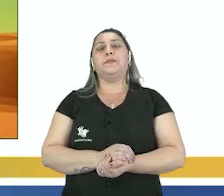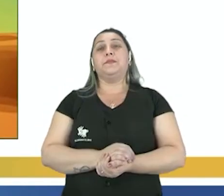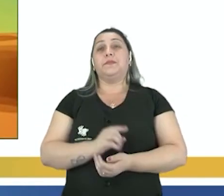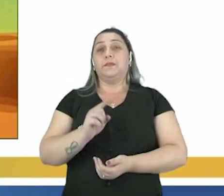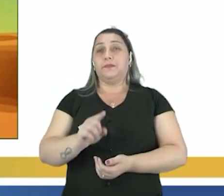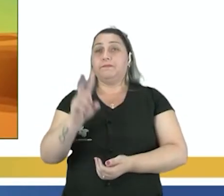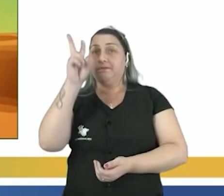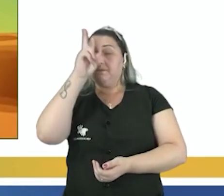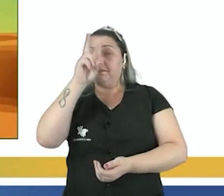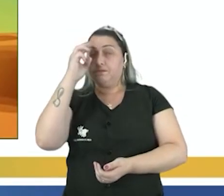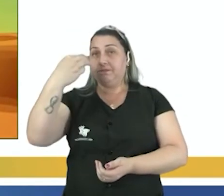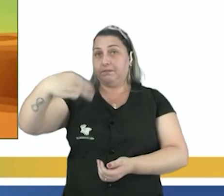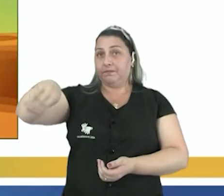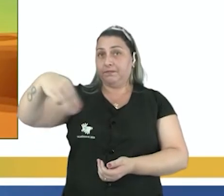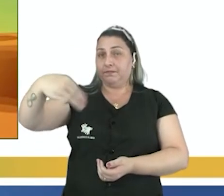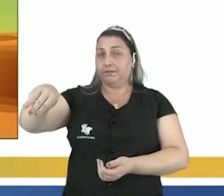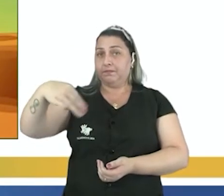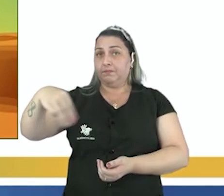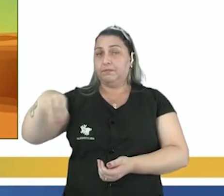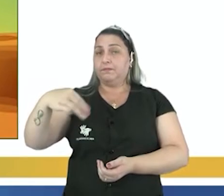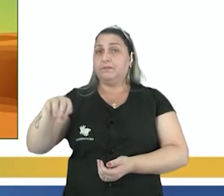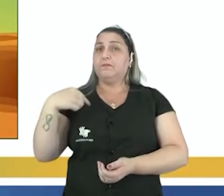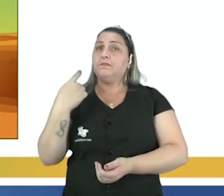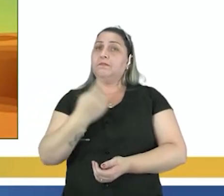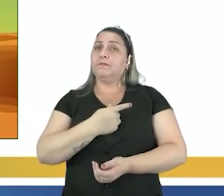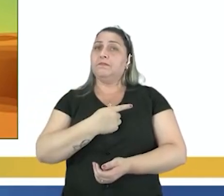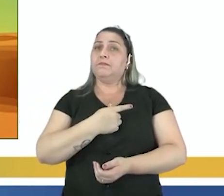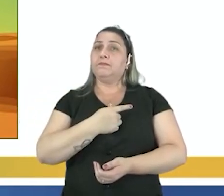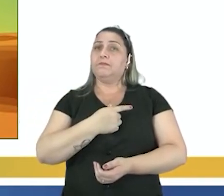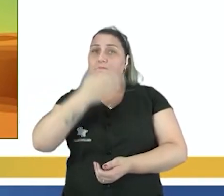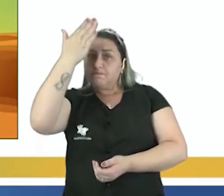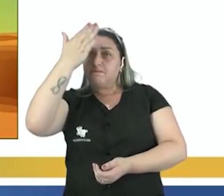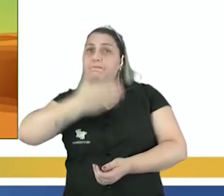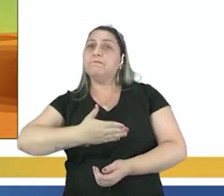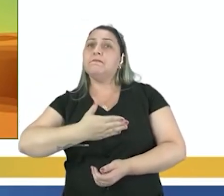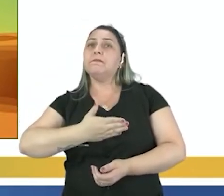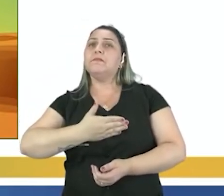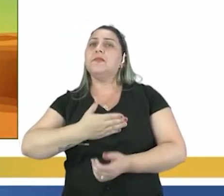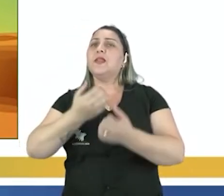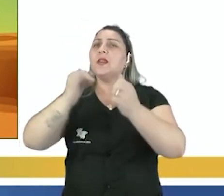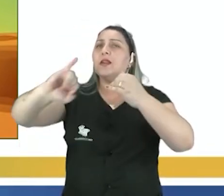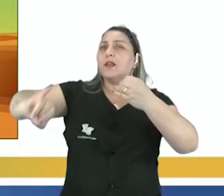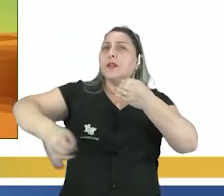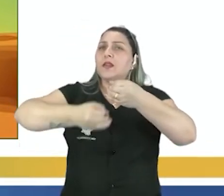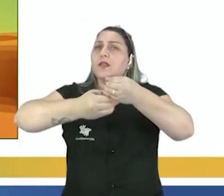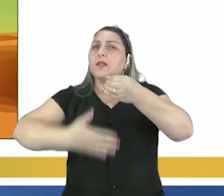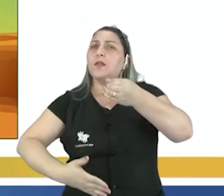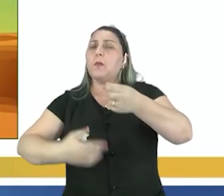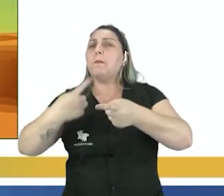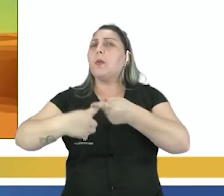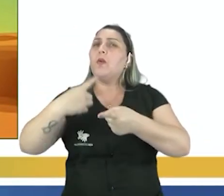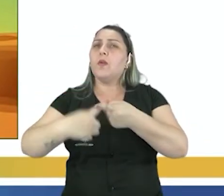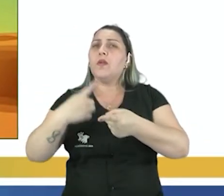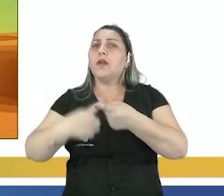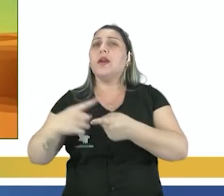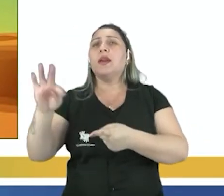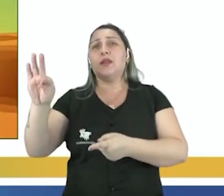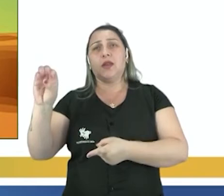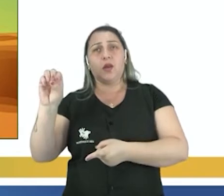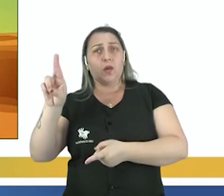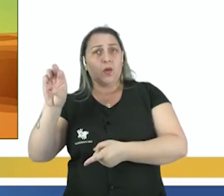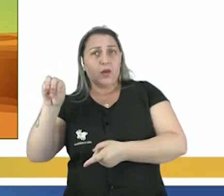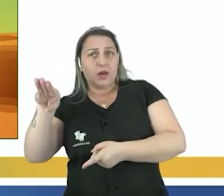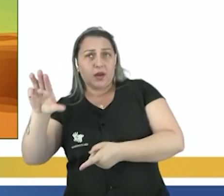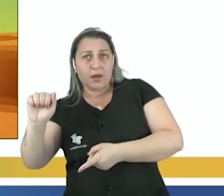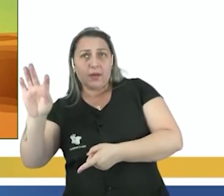Então você deve lembrar que na matemática, geralmente, a gente prova um teorema, a gente justifica do porquê das coisas. O teorema de Tales ele